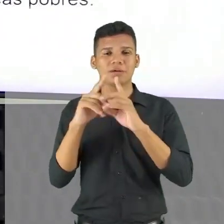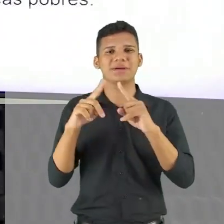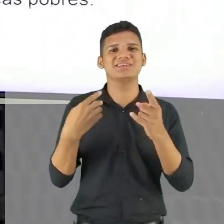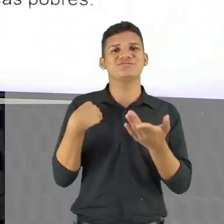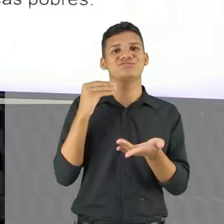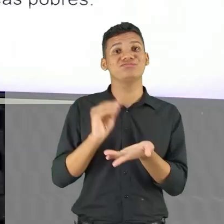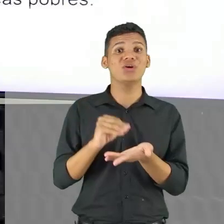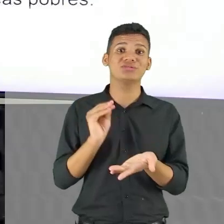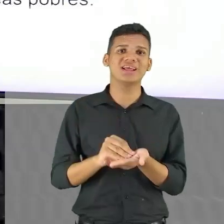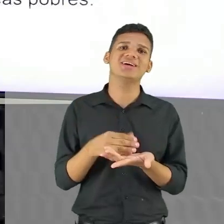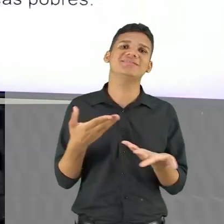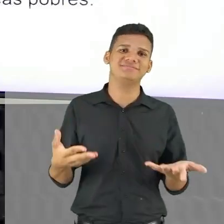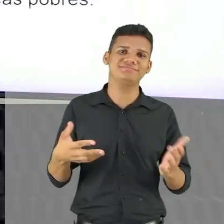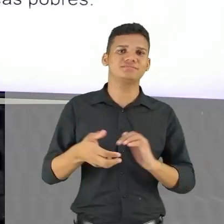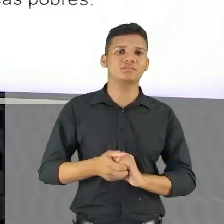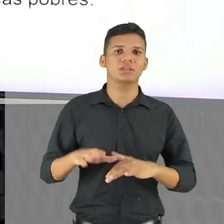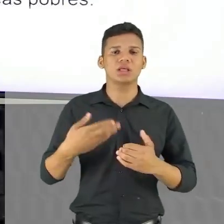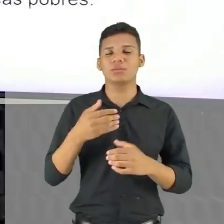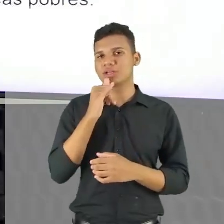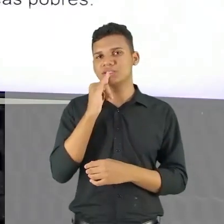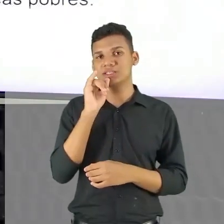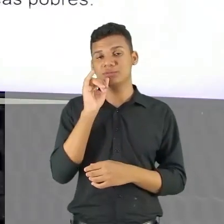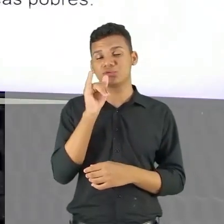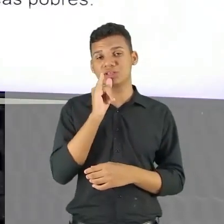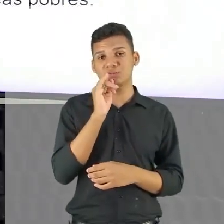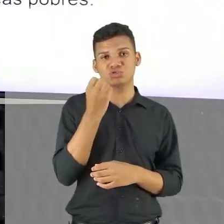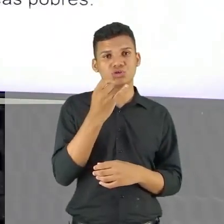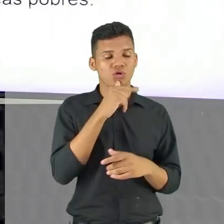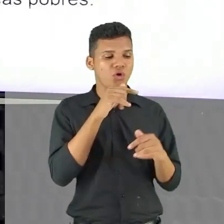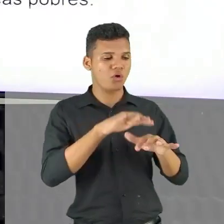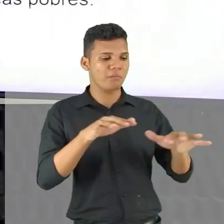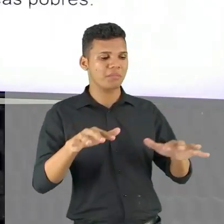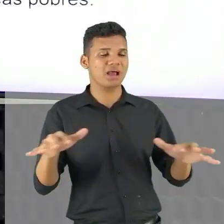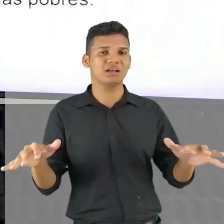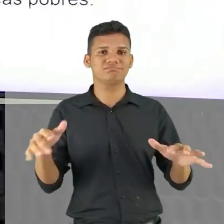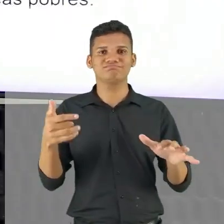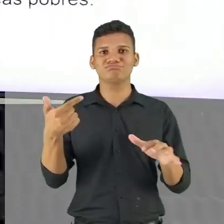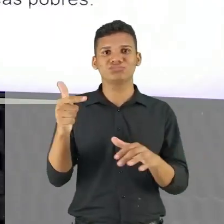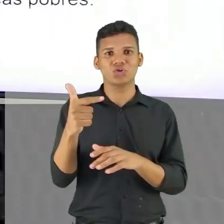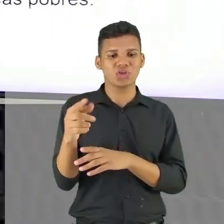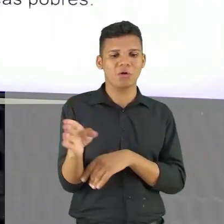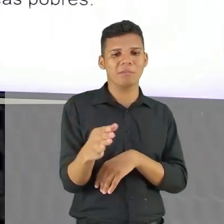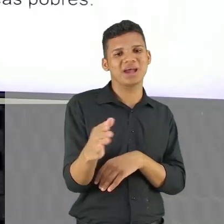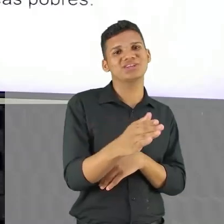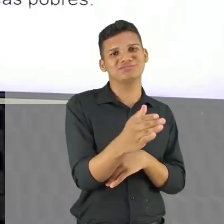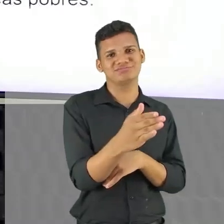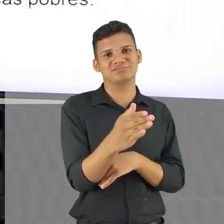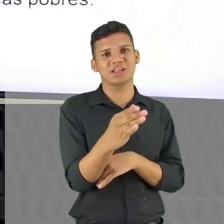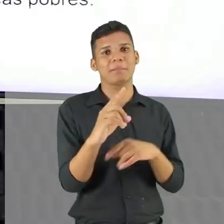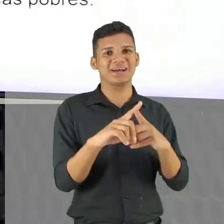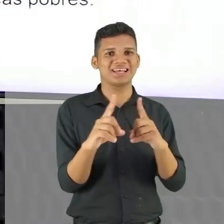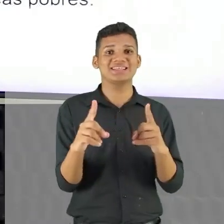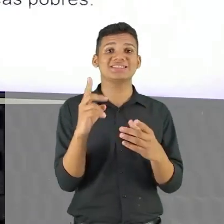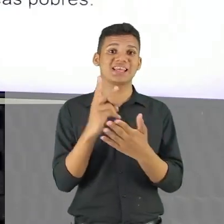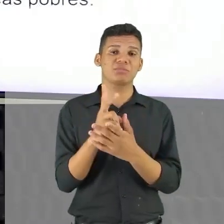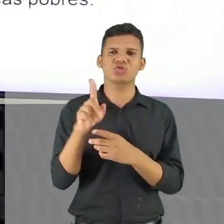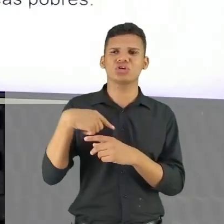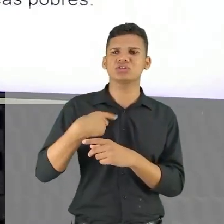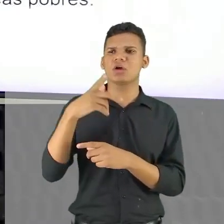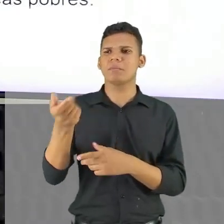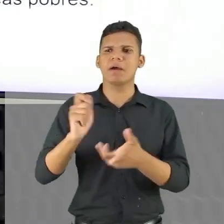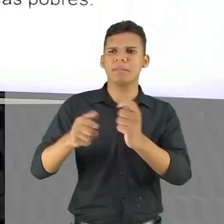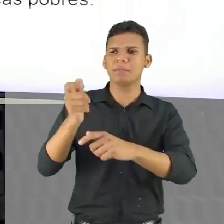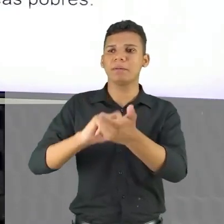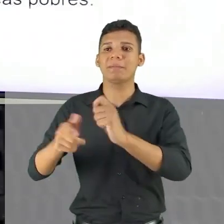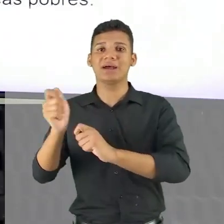faltar. Então, se os mares estão ficando sem esses estoques, significa que a gente está extraindo mais rápido do que a natureza